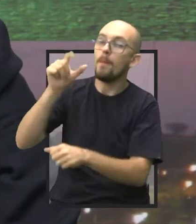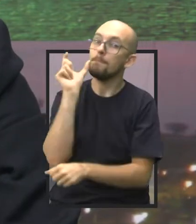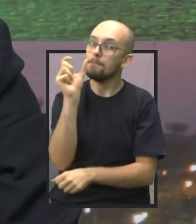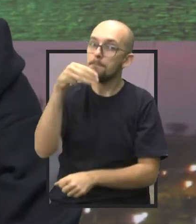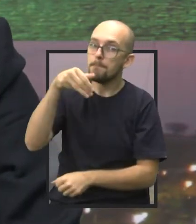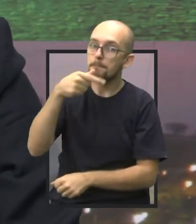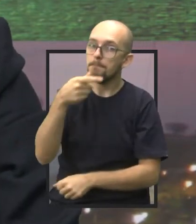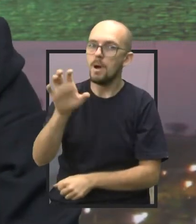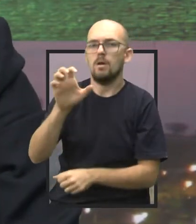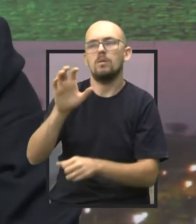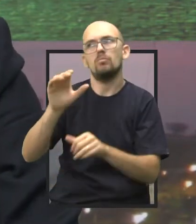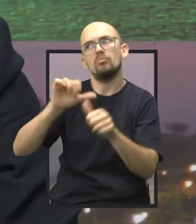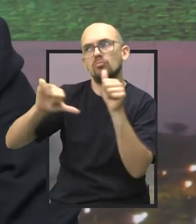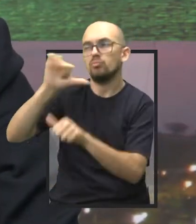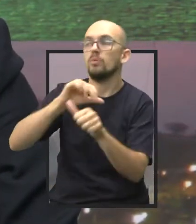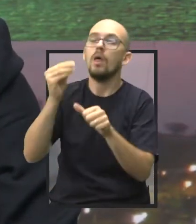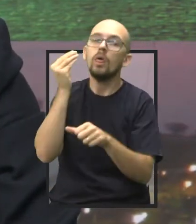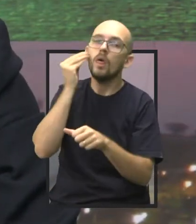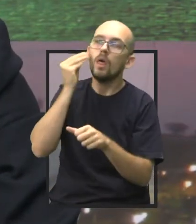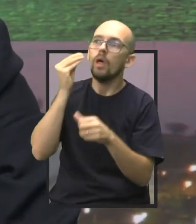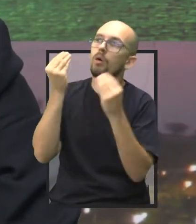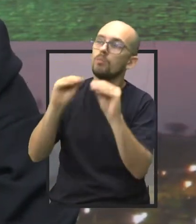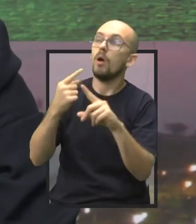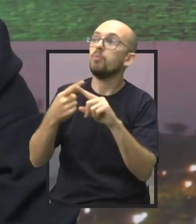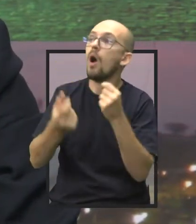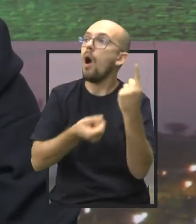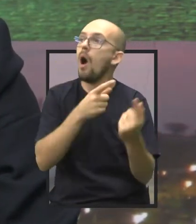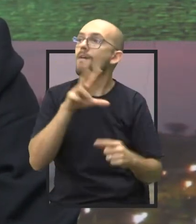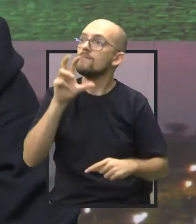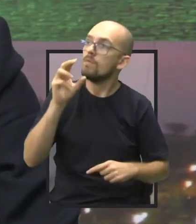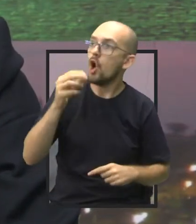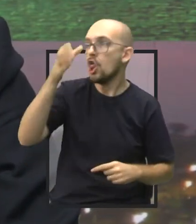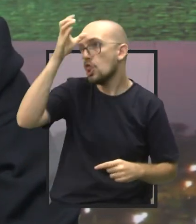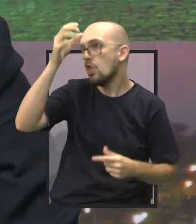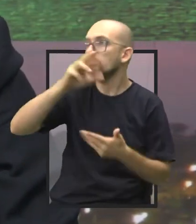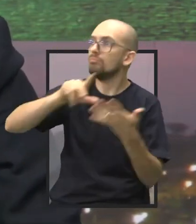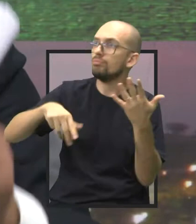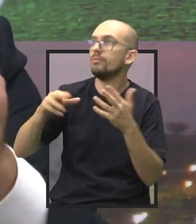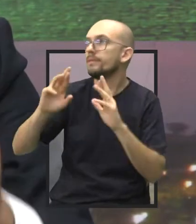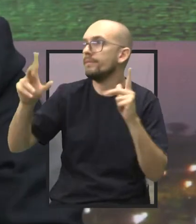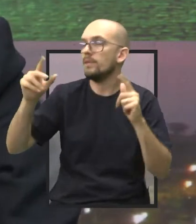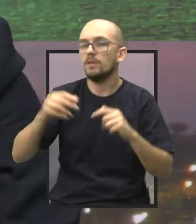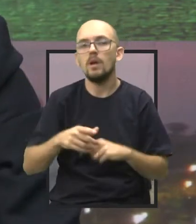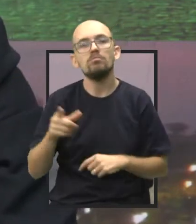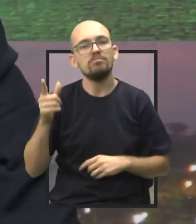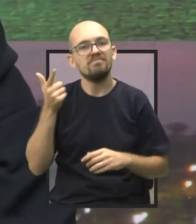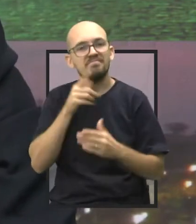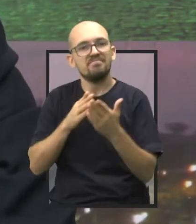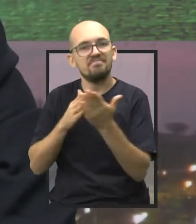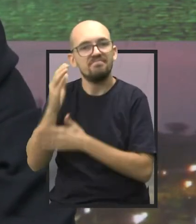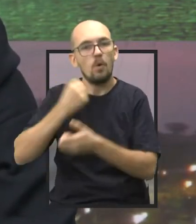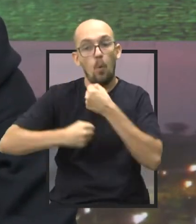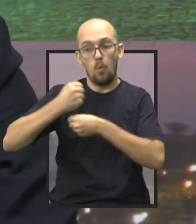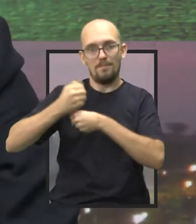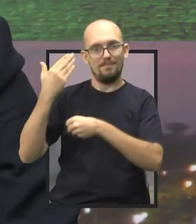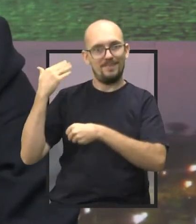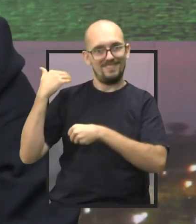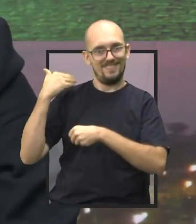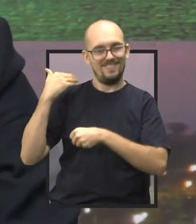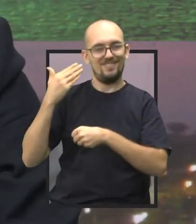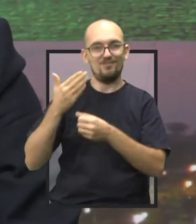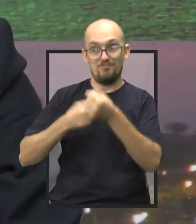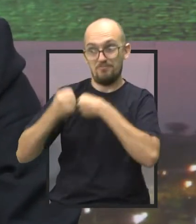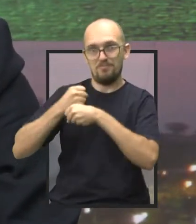nacional. E fomos bem-sucedidos. Isso foi quando? Foi o ano passado. Ano passado. E